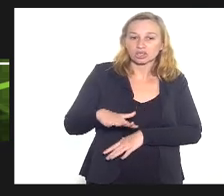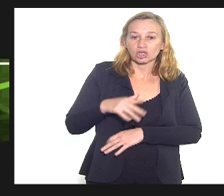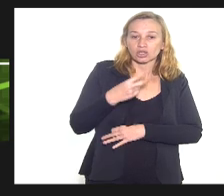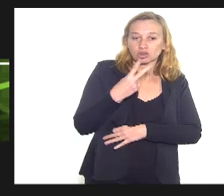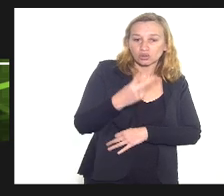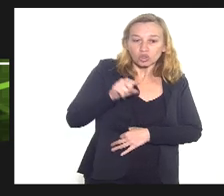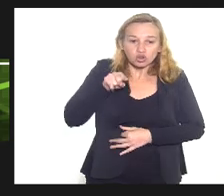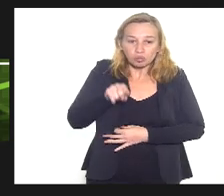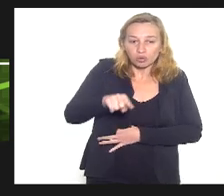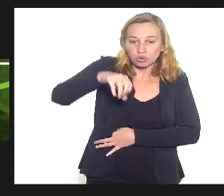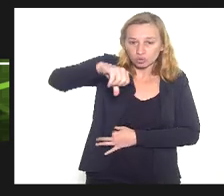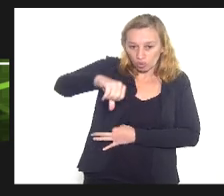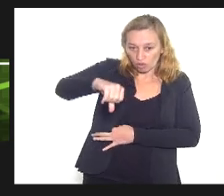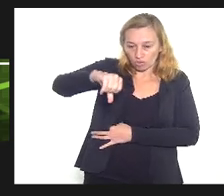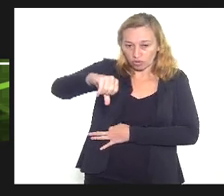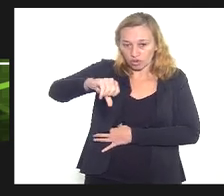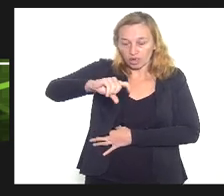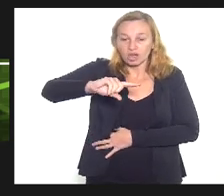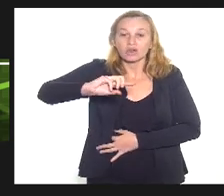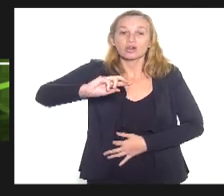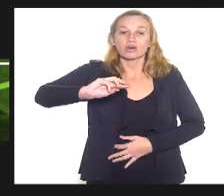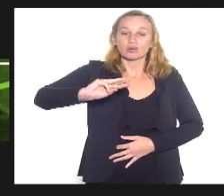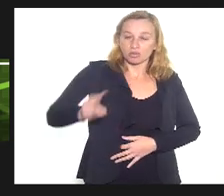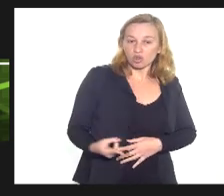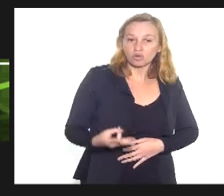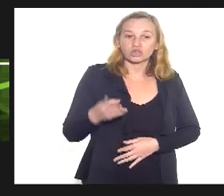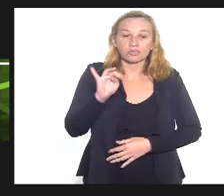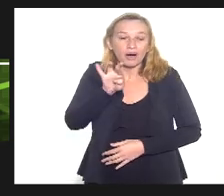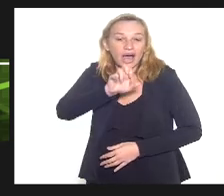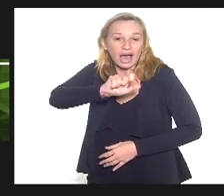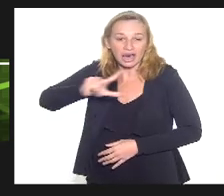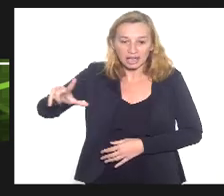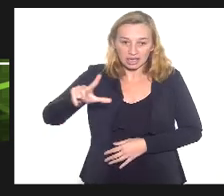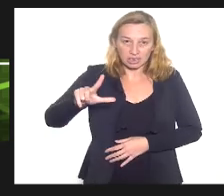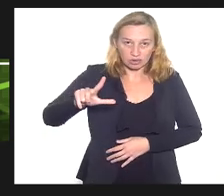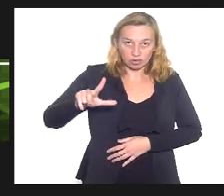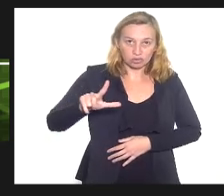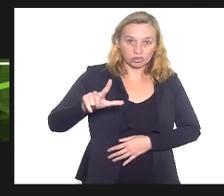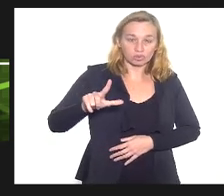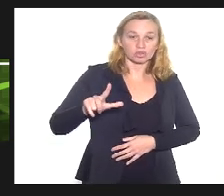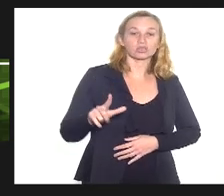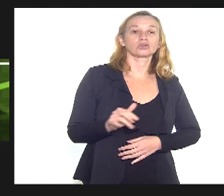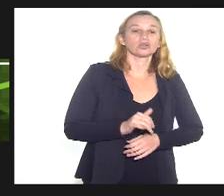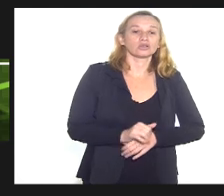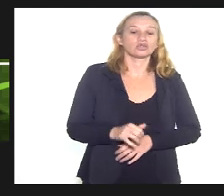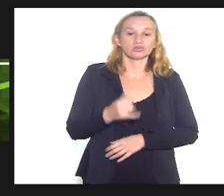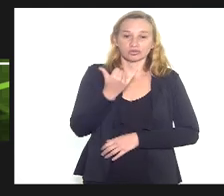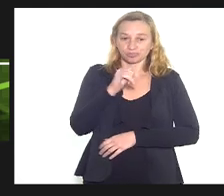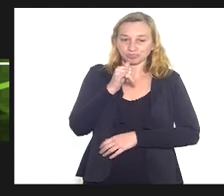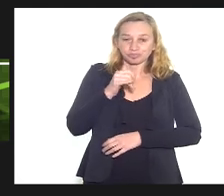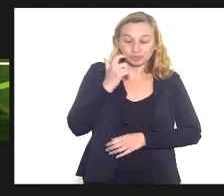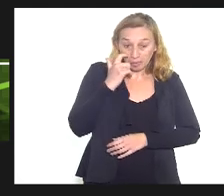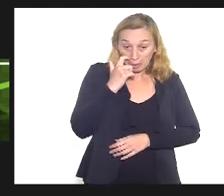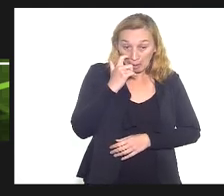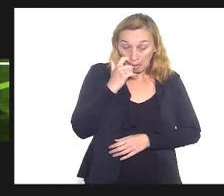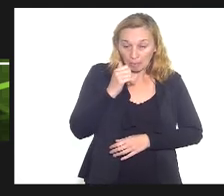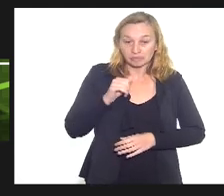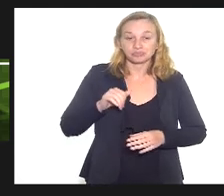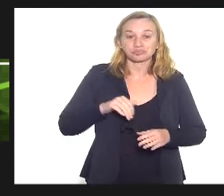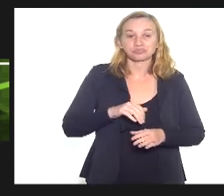2,9 milhões de barris de óleo equivalente dia, a nossa produção